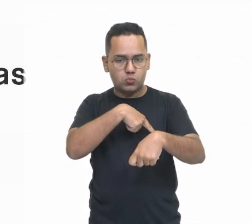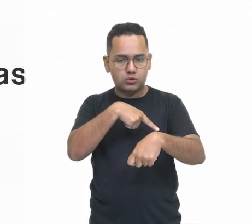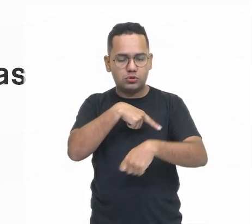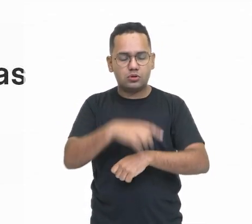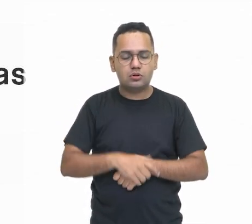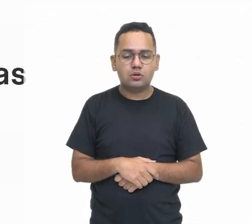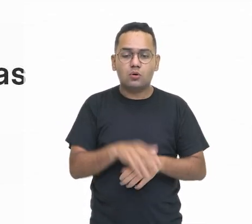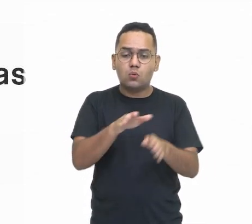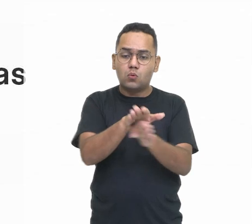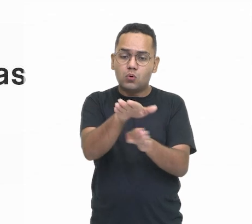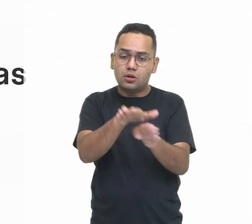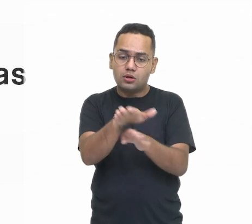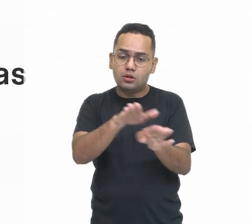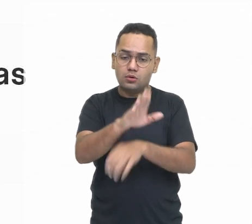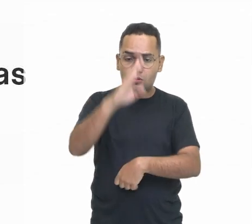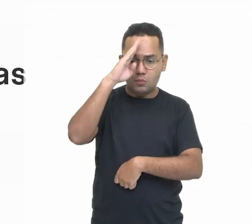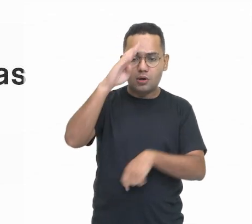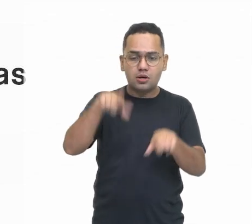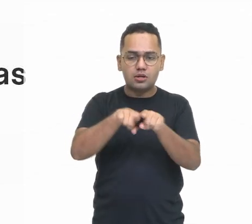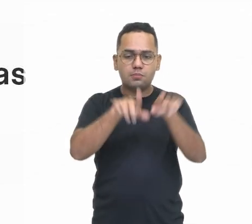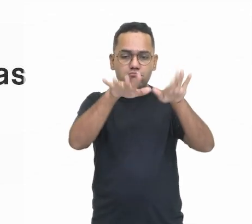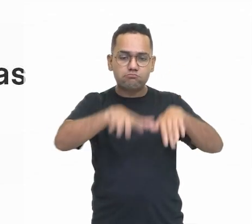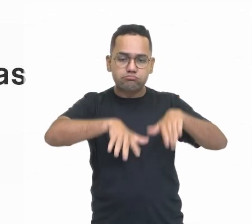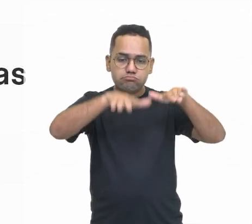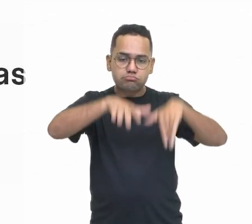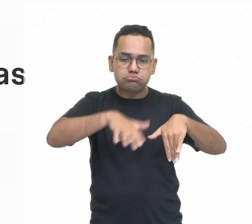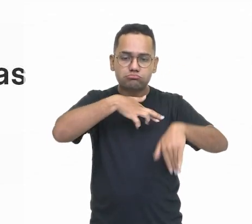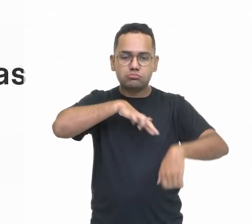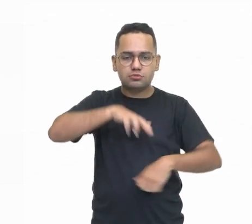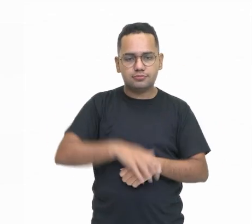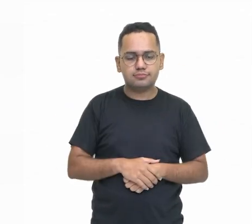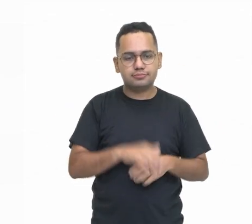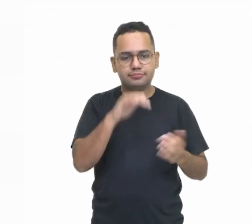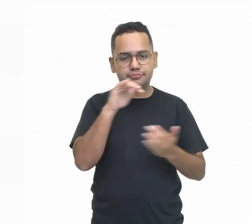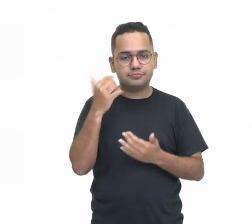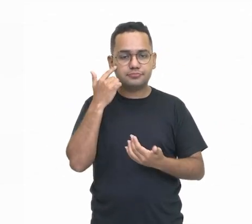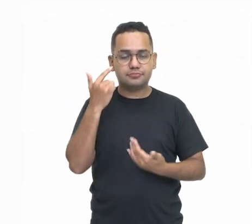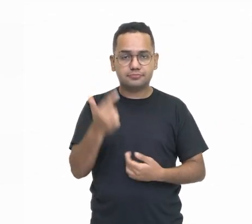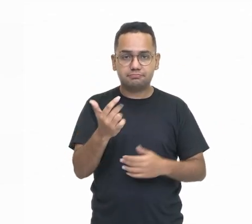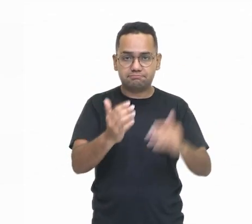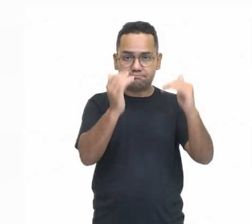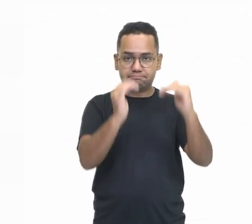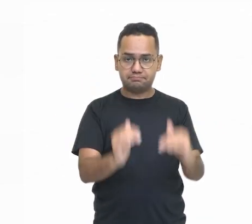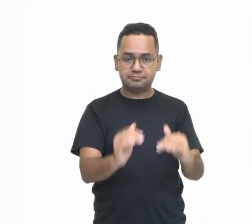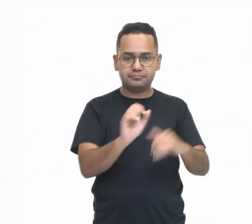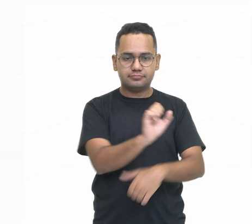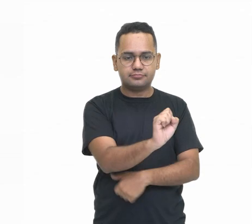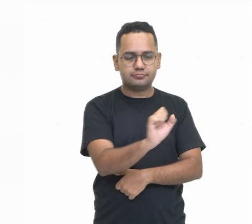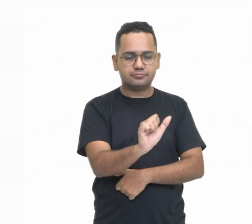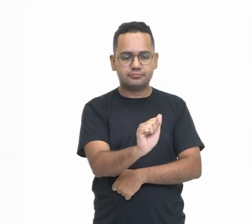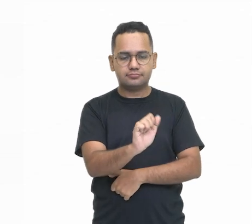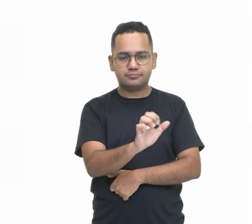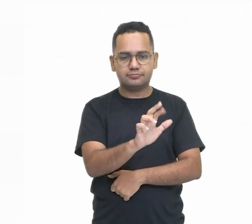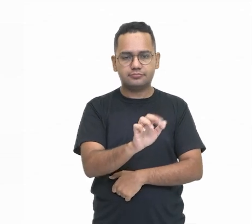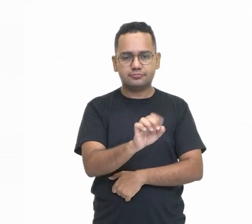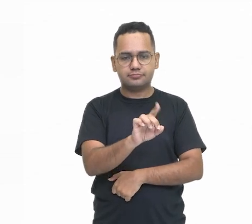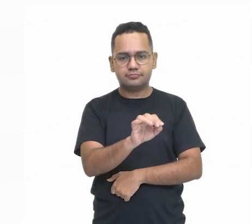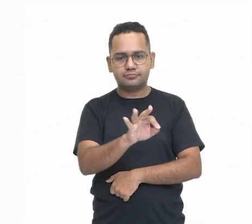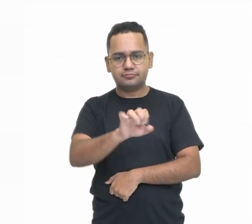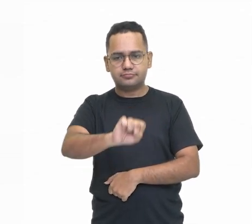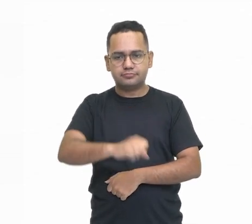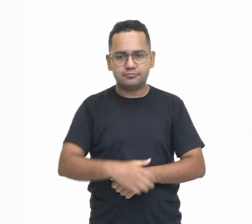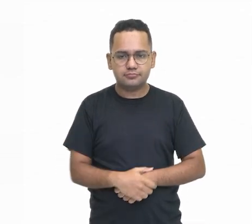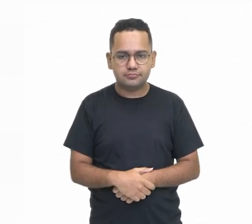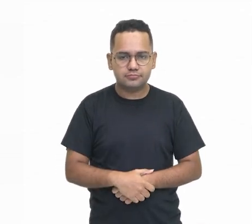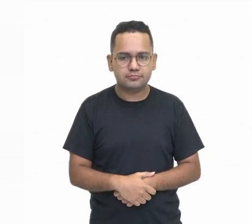e realizar rituais religiosos. Abaixo dos nobres você vai ter os sacerdotes, né, que eram os